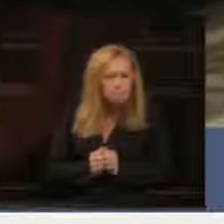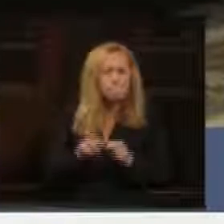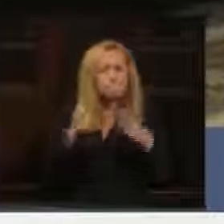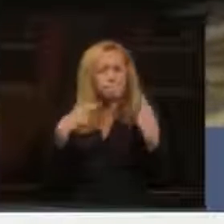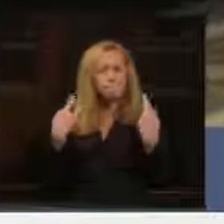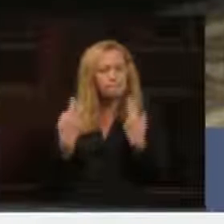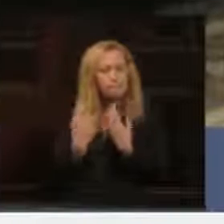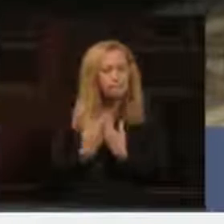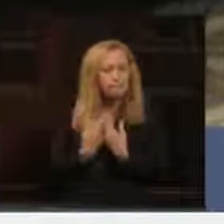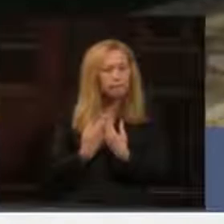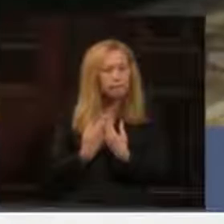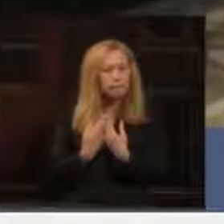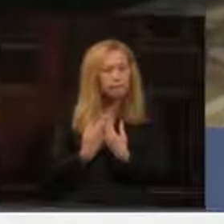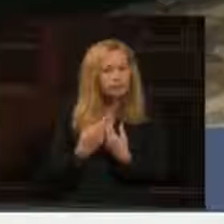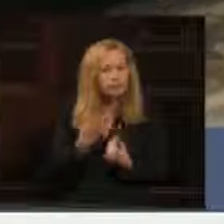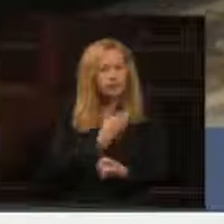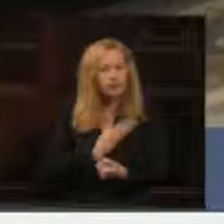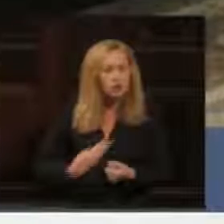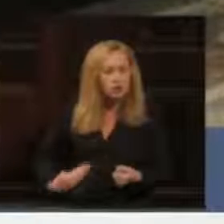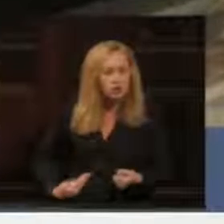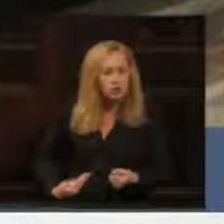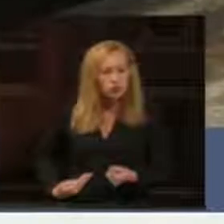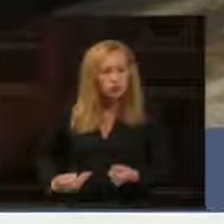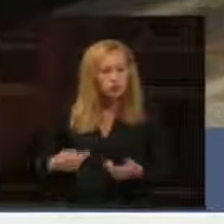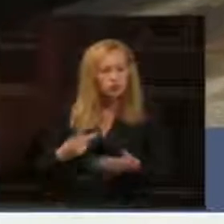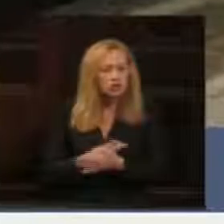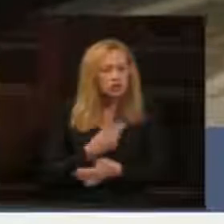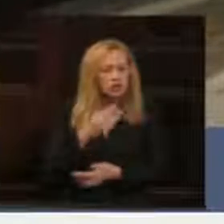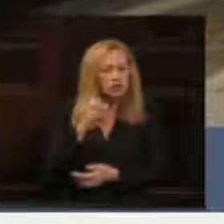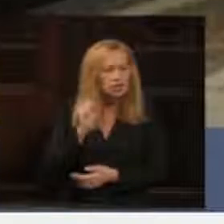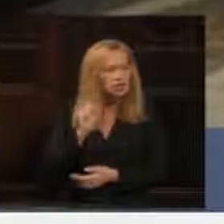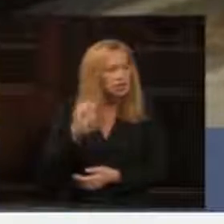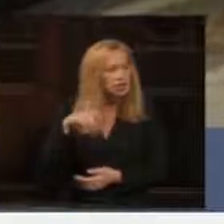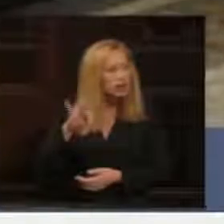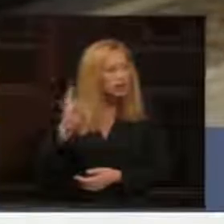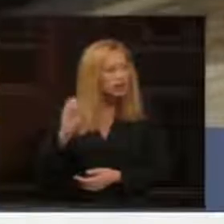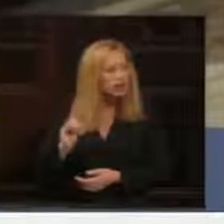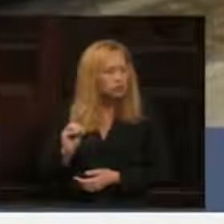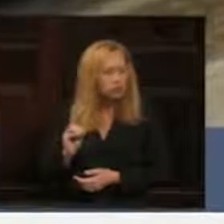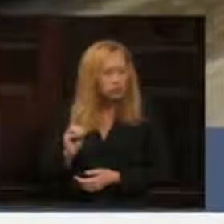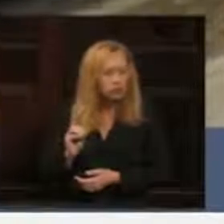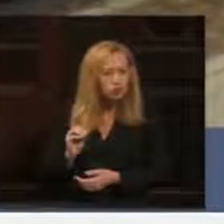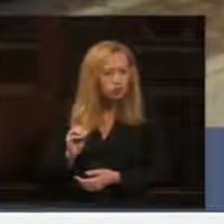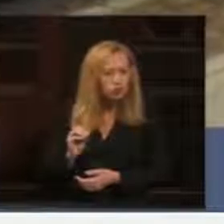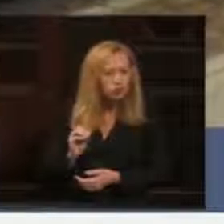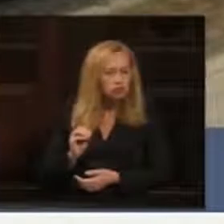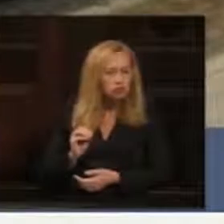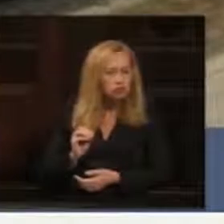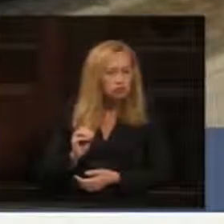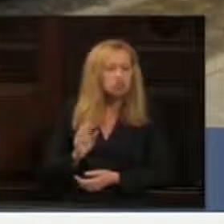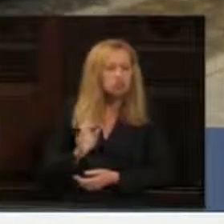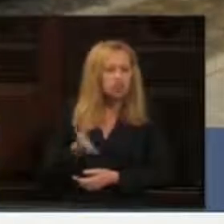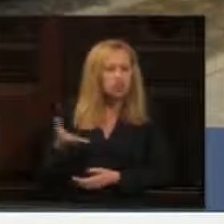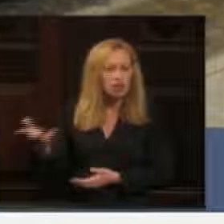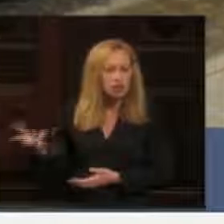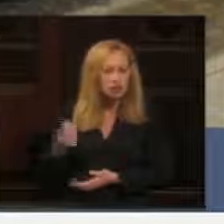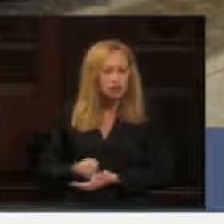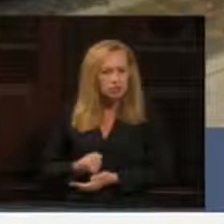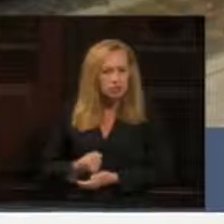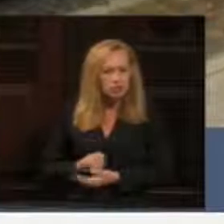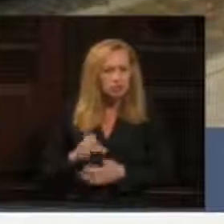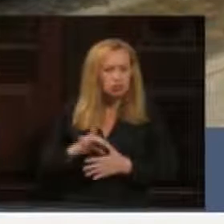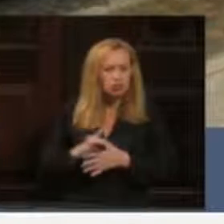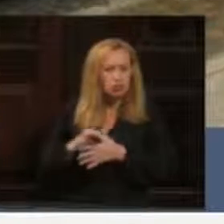reunião, da audiência pública que acontecerá na Comissão de Saneamento na próxima segunda-feira. 9 horas. Já recebi hoje, como líder do